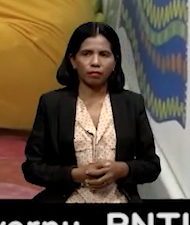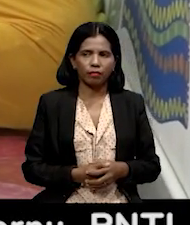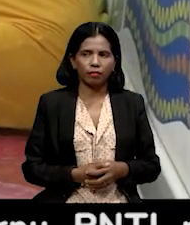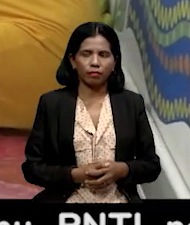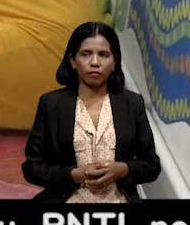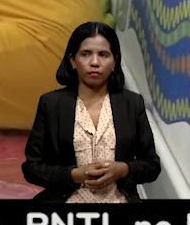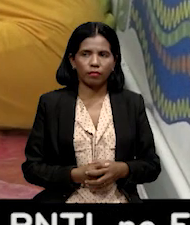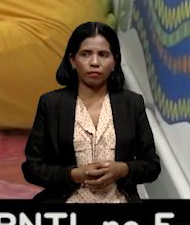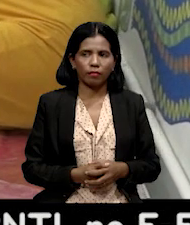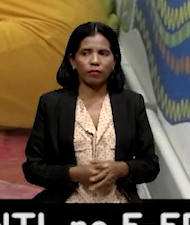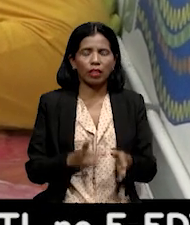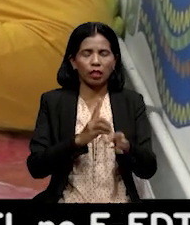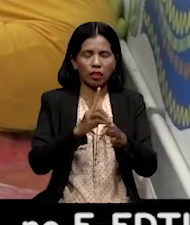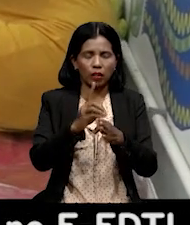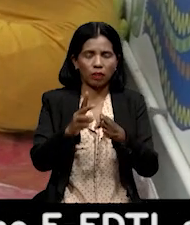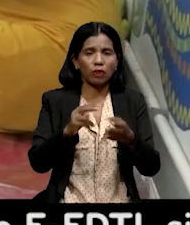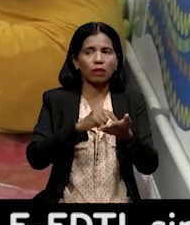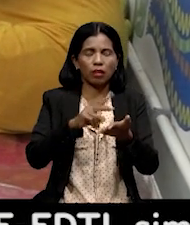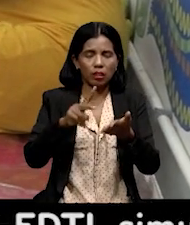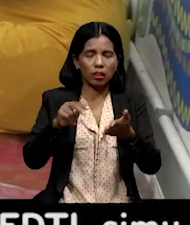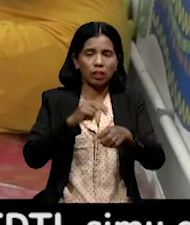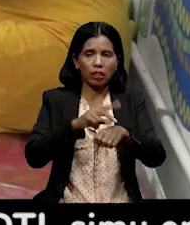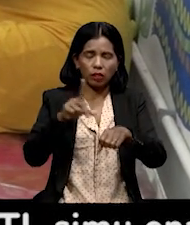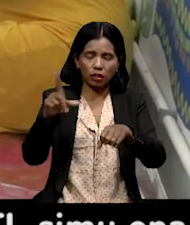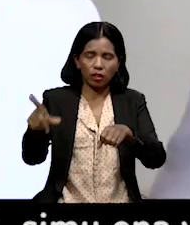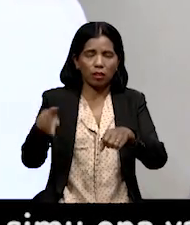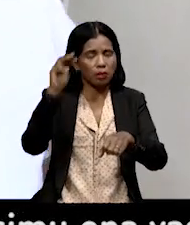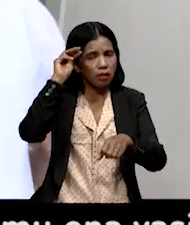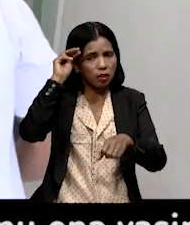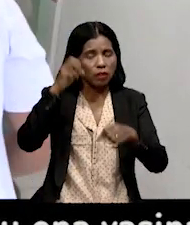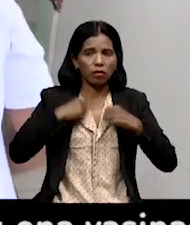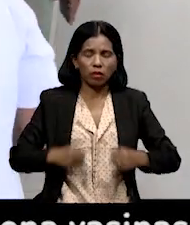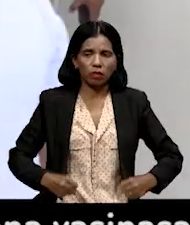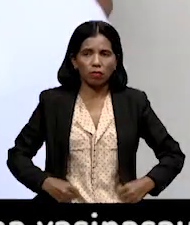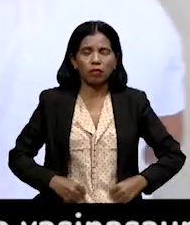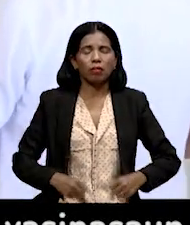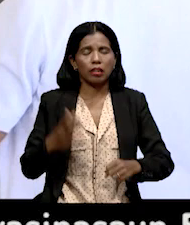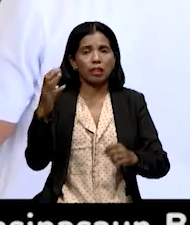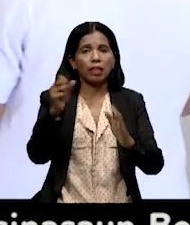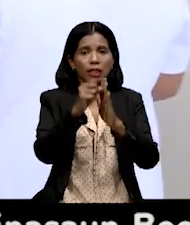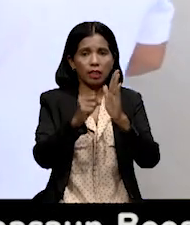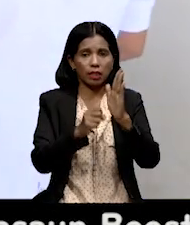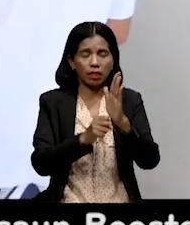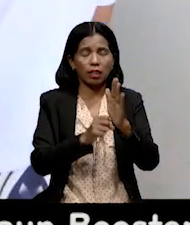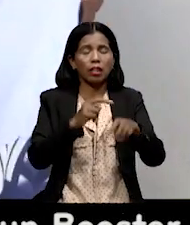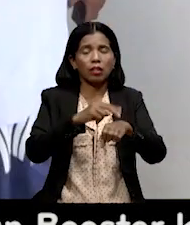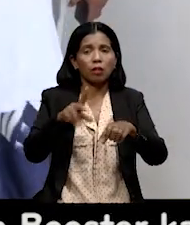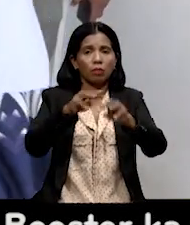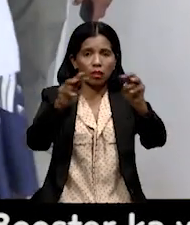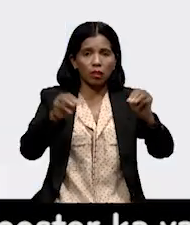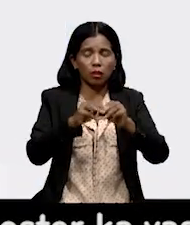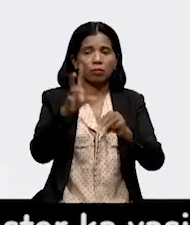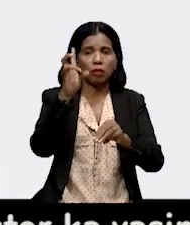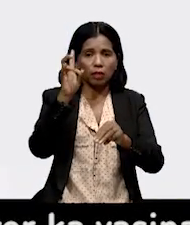Diretor Nacional de Saúde Pública, Ministério da Saúde, Carleito Correia Freitas Ateten, e a Estatística Nacional Município Hito identifica caso